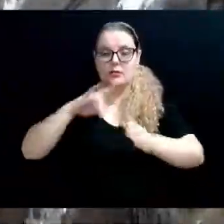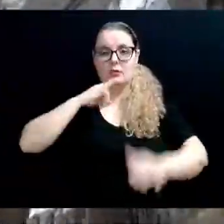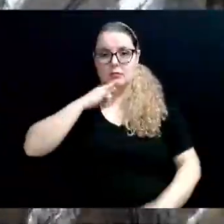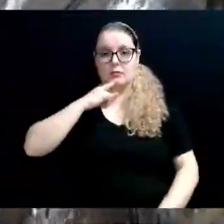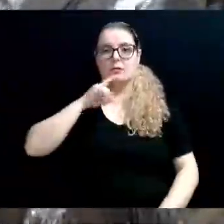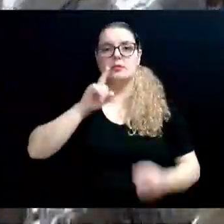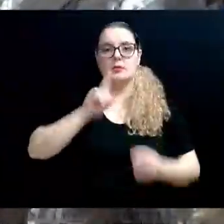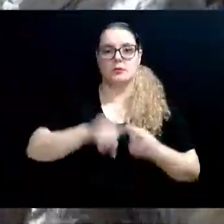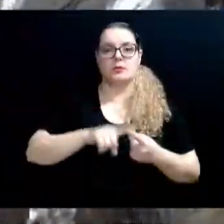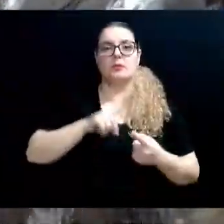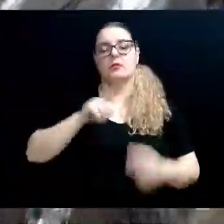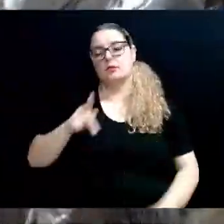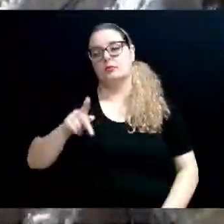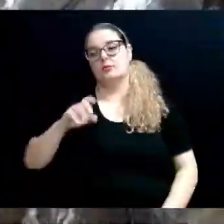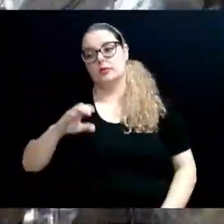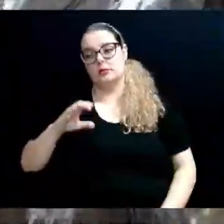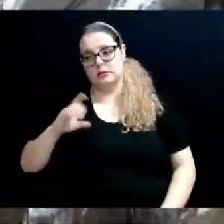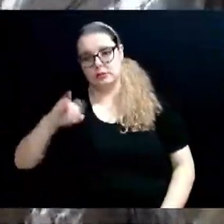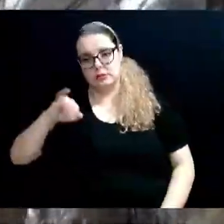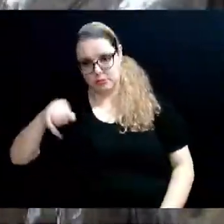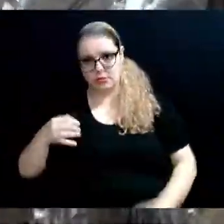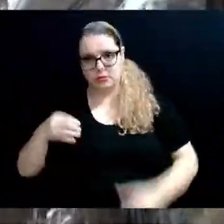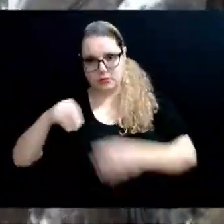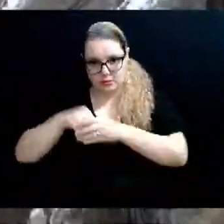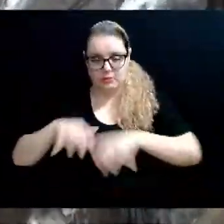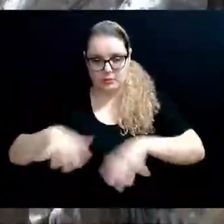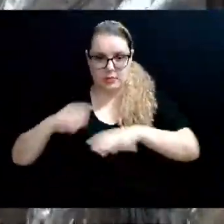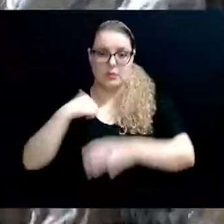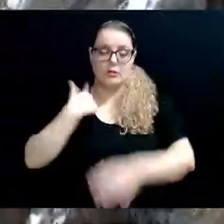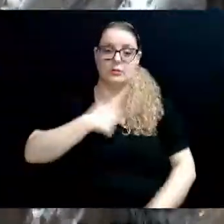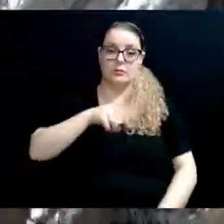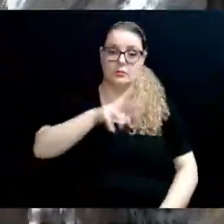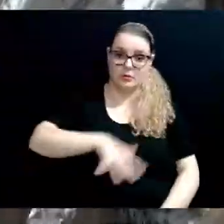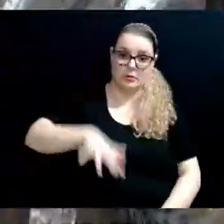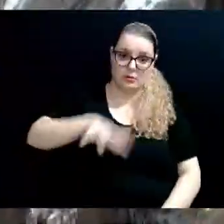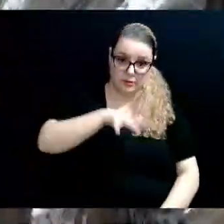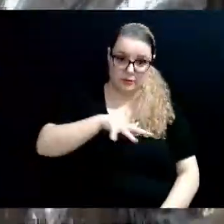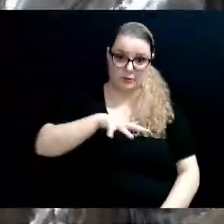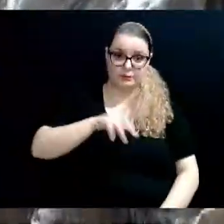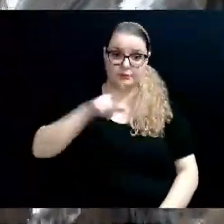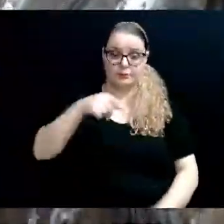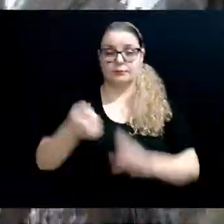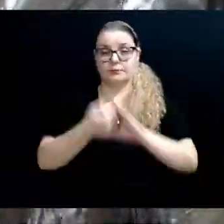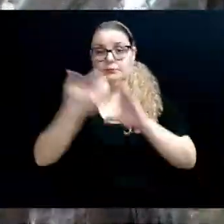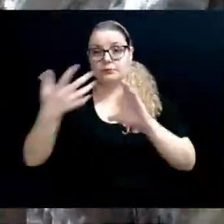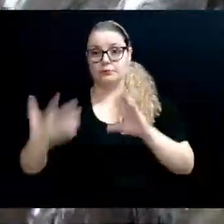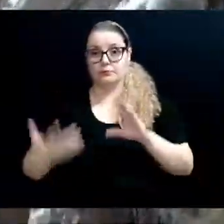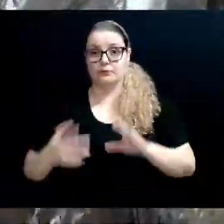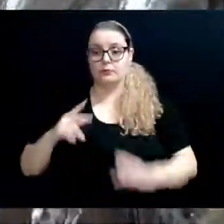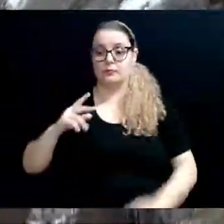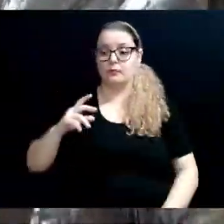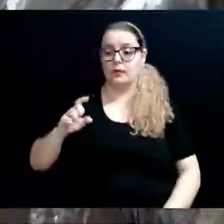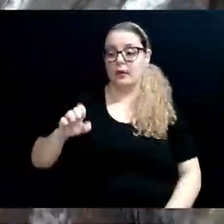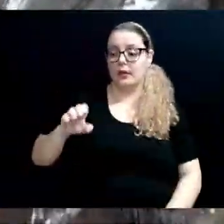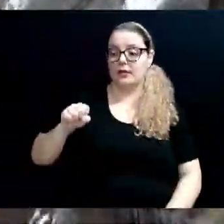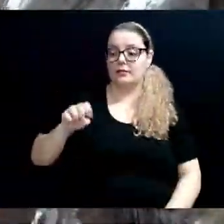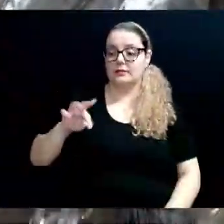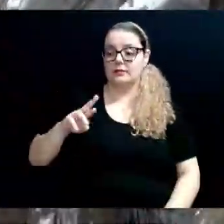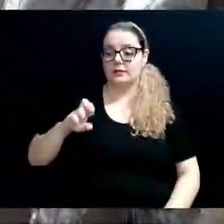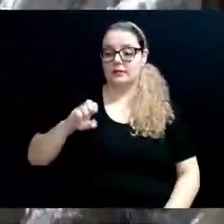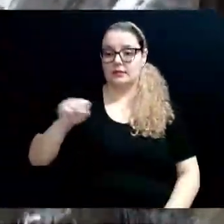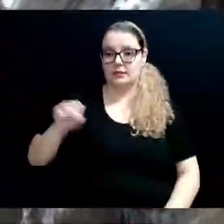PCJ, e a gente aqui, a região, ela é caracterizada pelo estresse hídrico, né? É conhecido essa